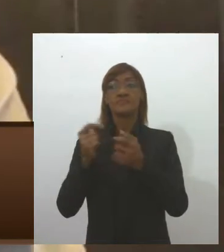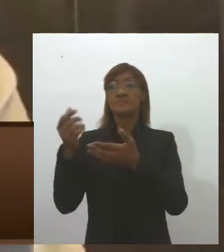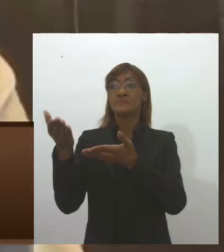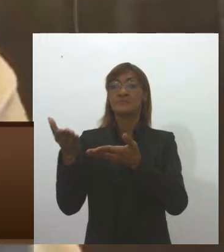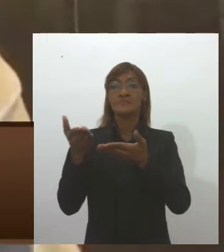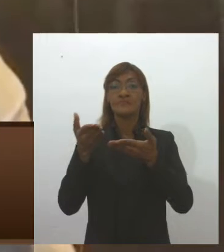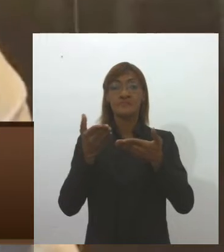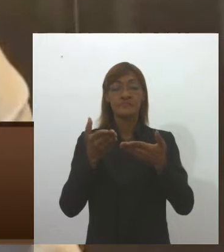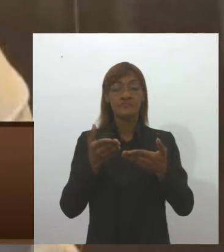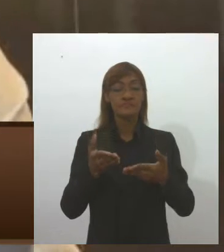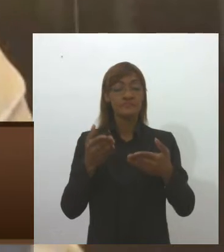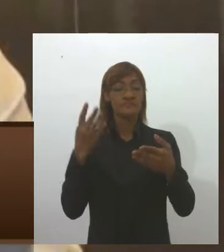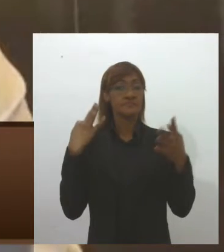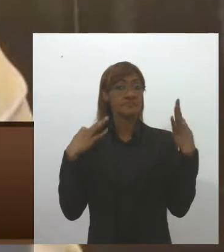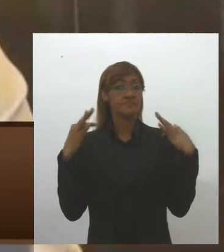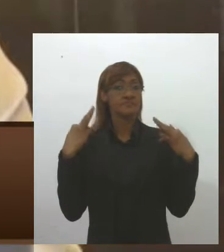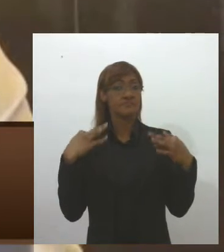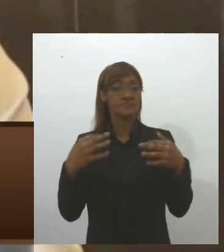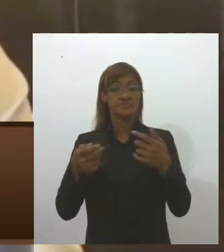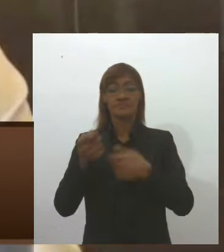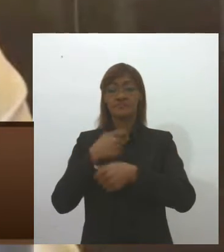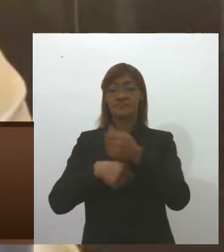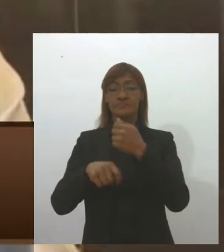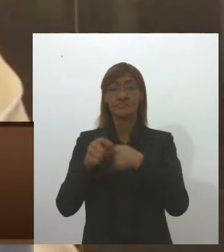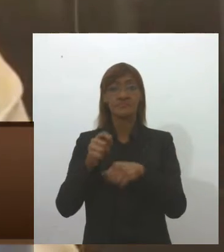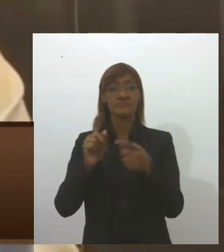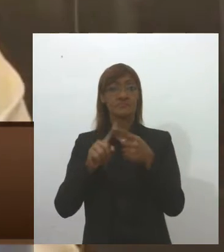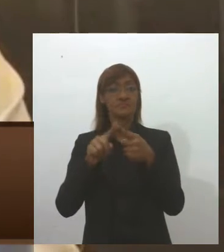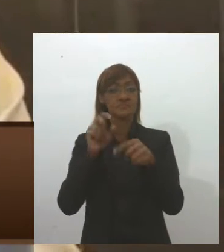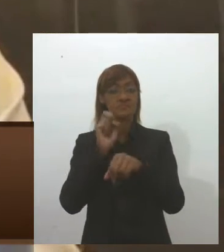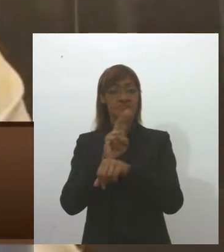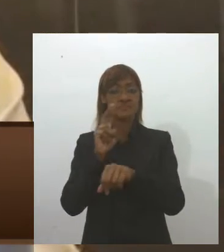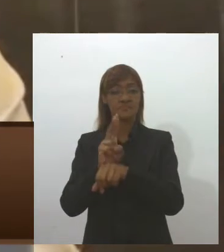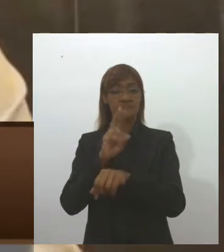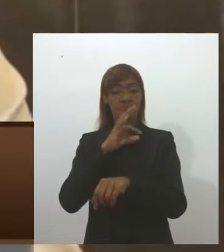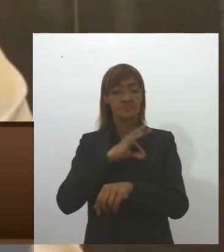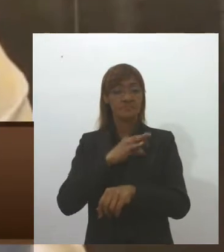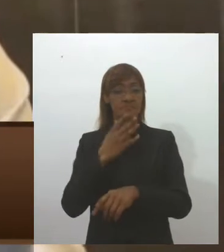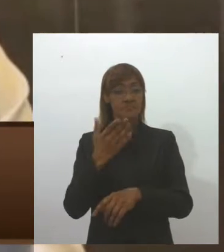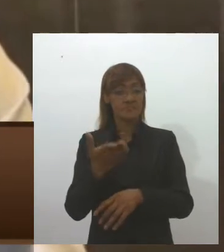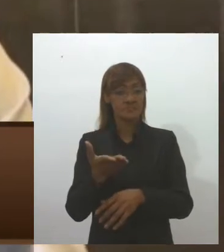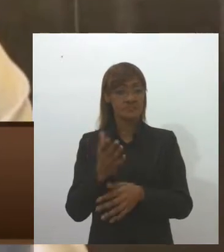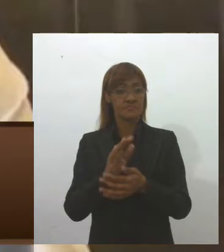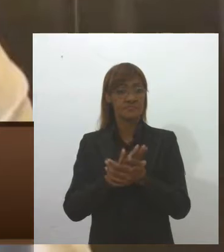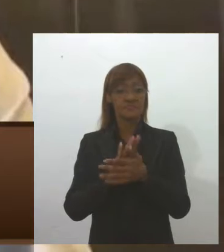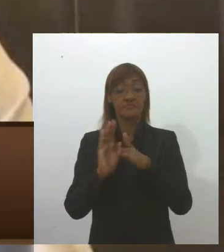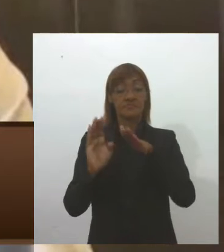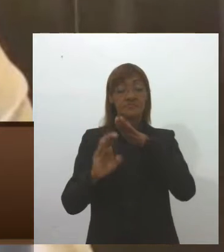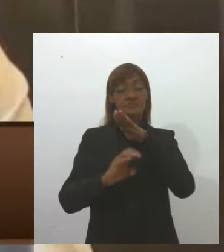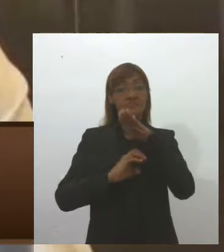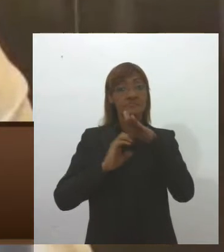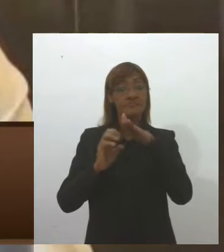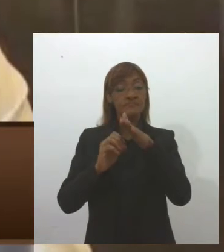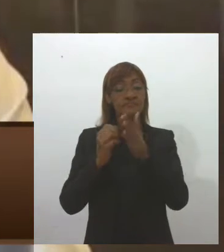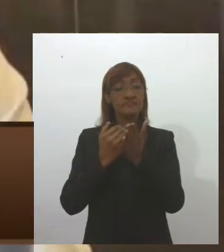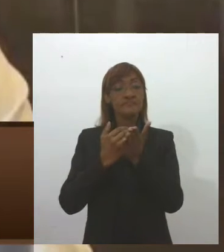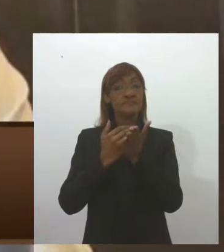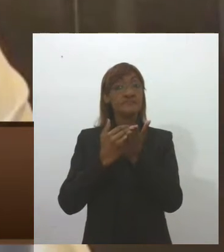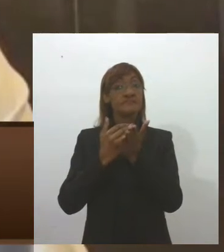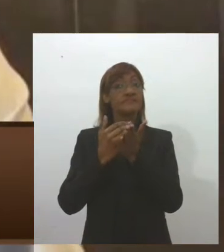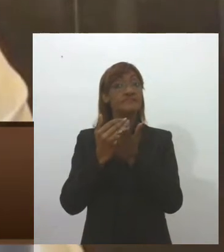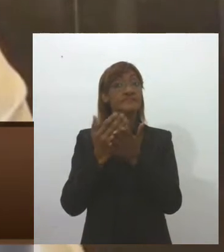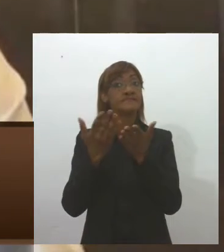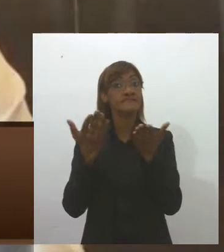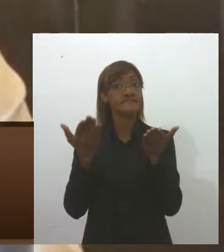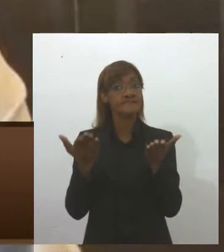movimentar a economia e gerar emprego e renda, porque assim, as empresas ainda estão saindo dessa situação difícil que foi a